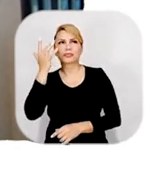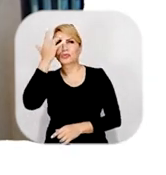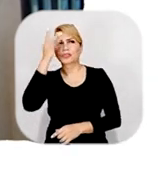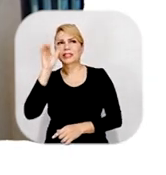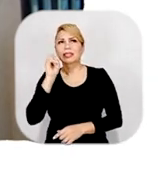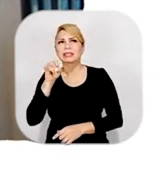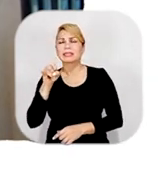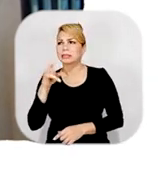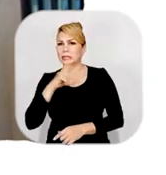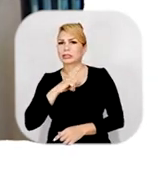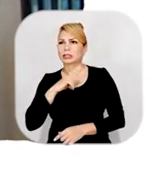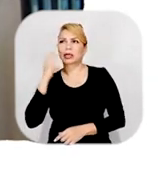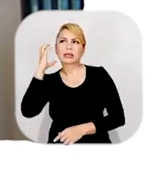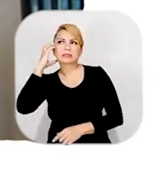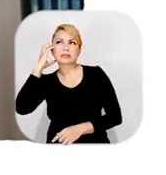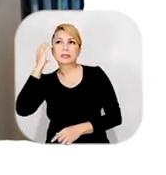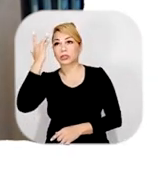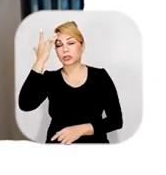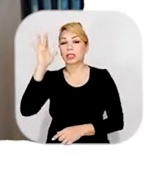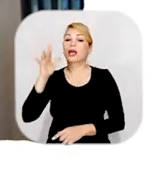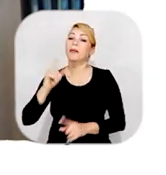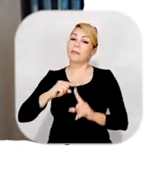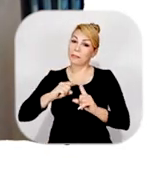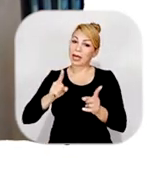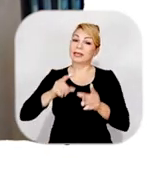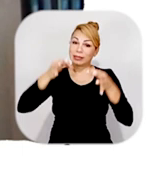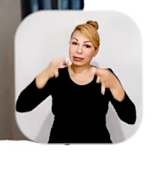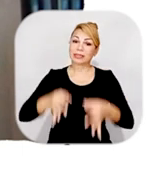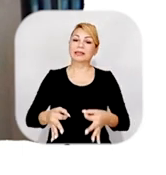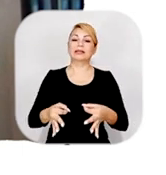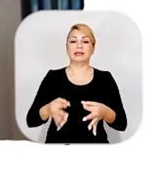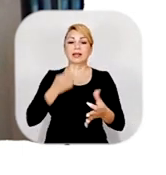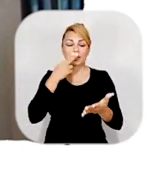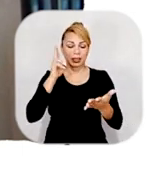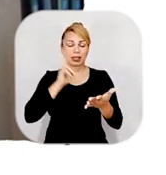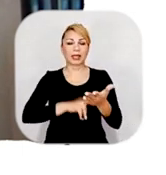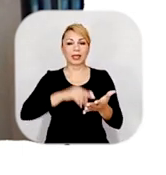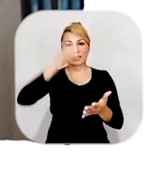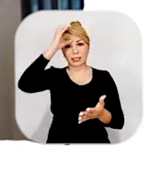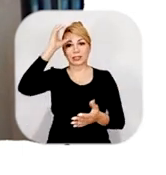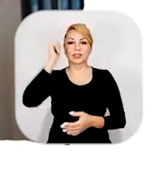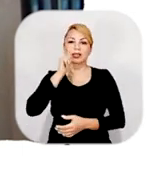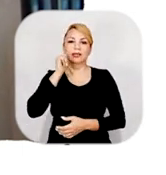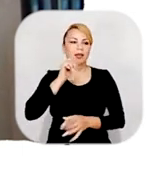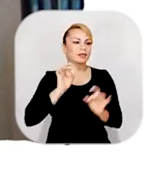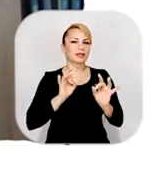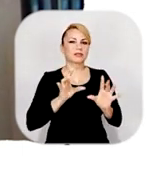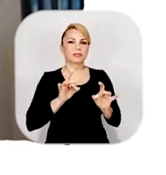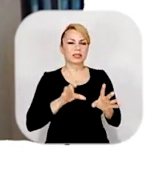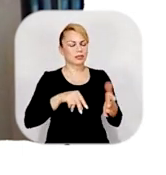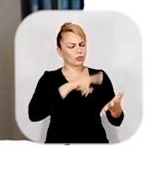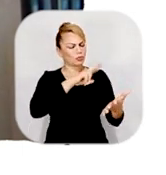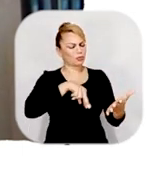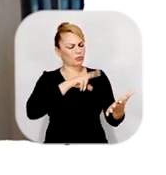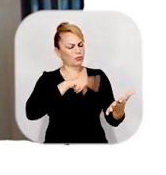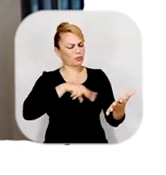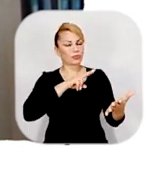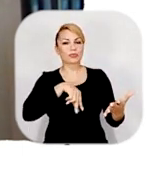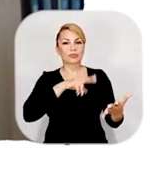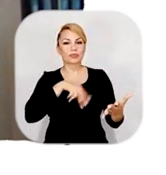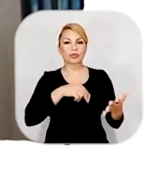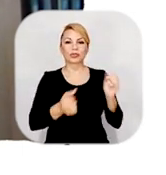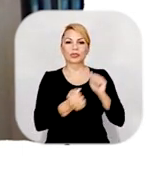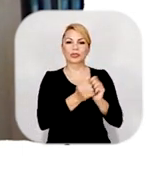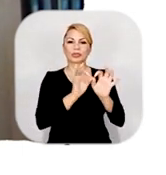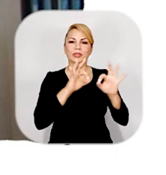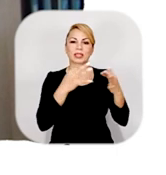mas, com certeza, as cartas da tia Mila eram alguma coisa muito especial, porque elas eram lidas realmente em família e eles